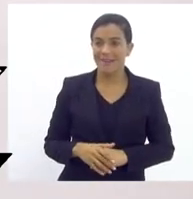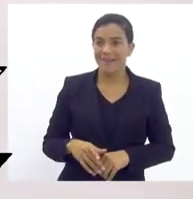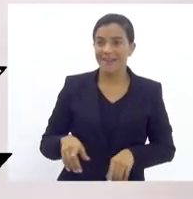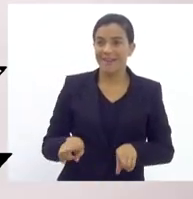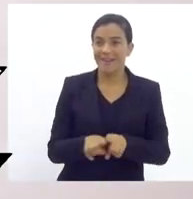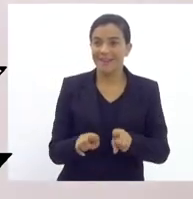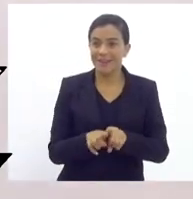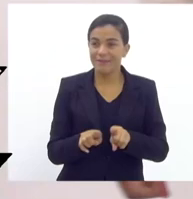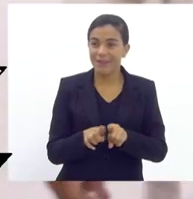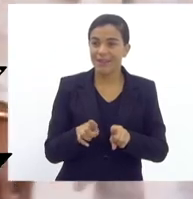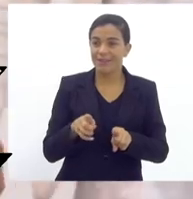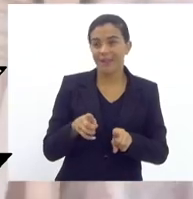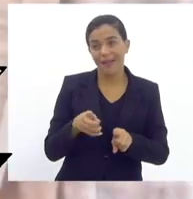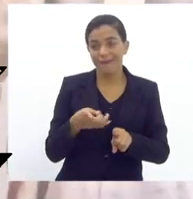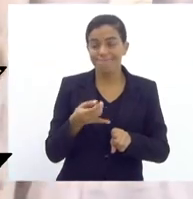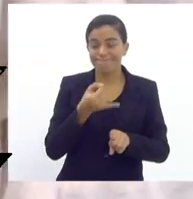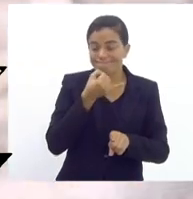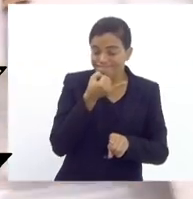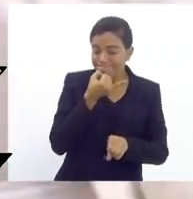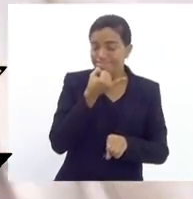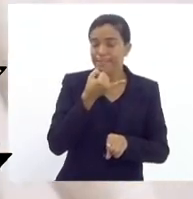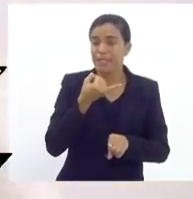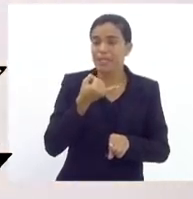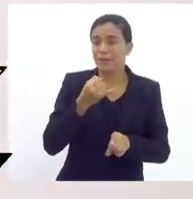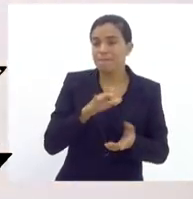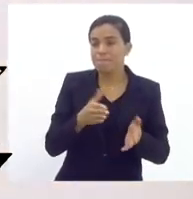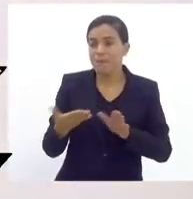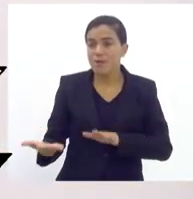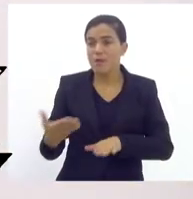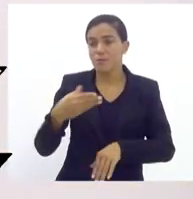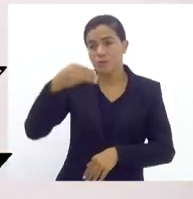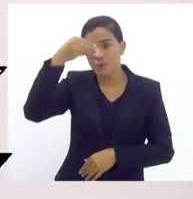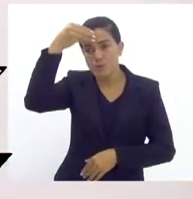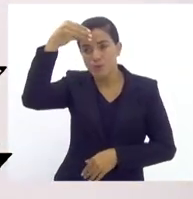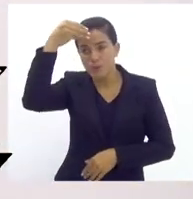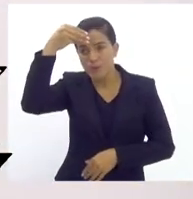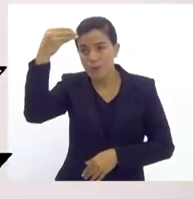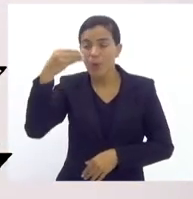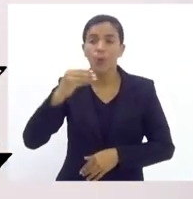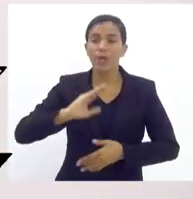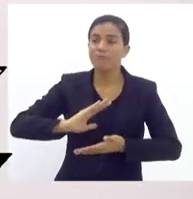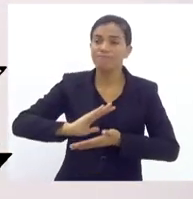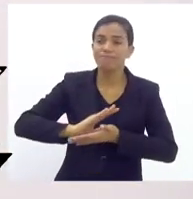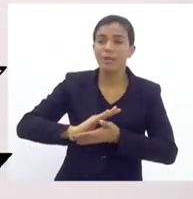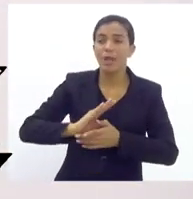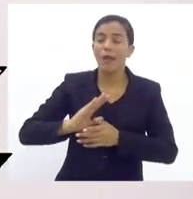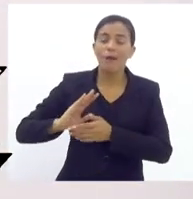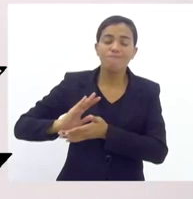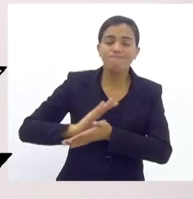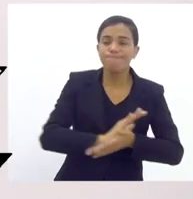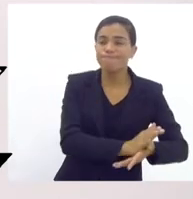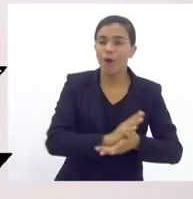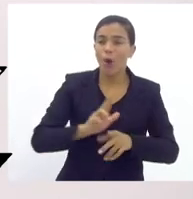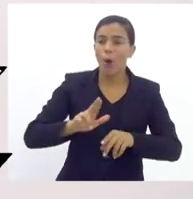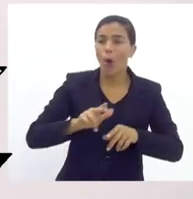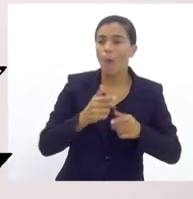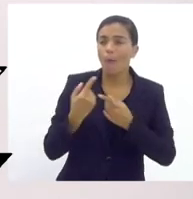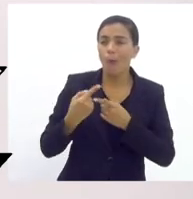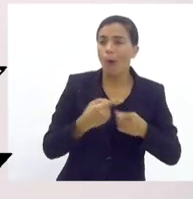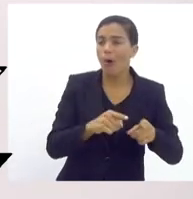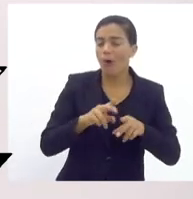lutando né a perda do seu sobrinho que viver um episódio de xenofobia e foi morto nos Estados Unidos